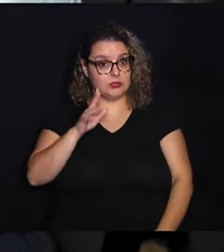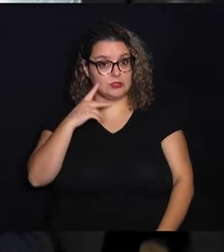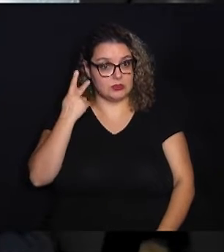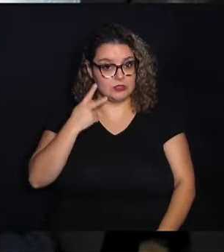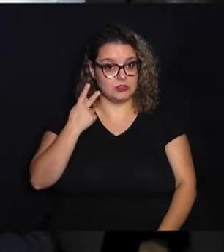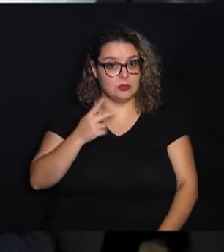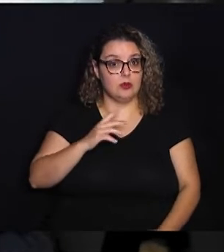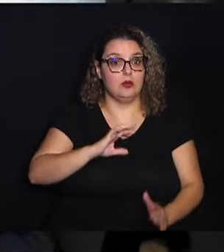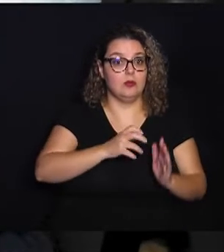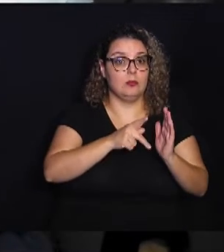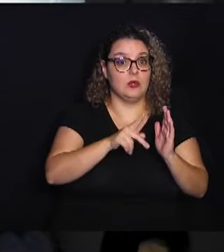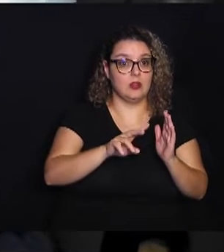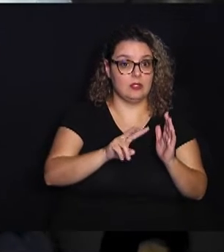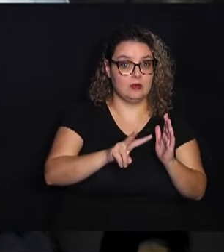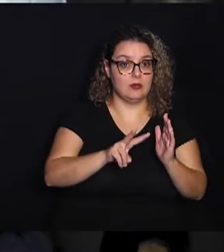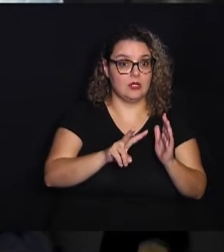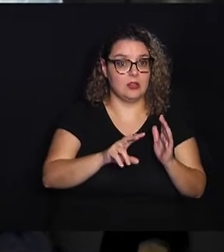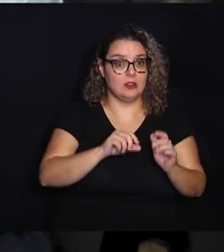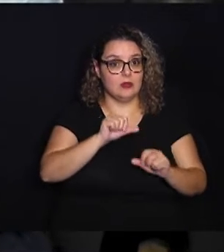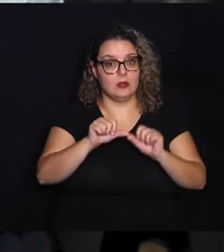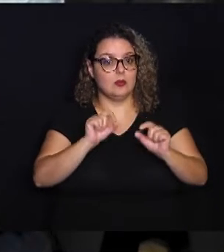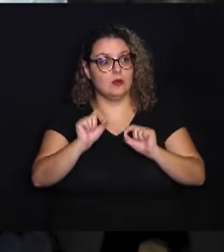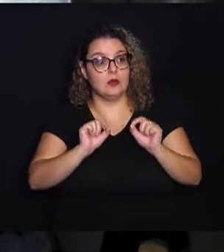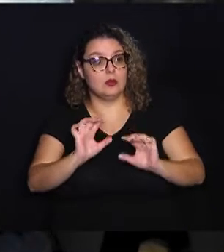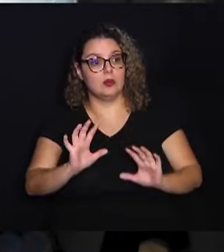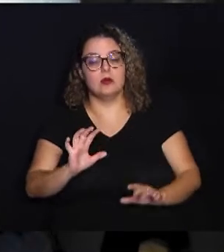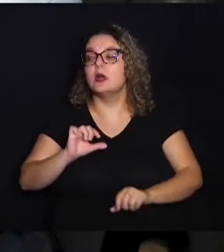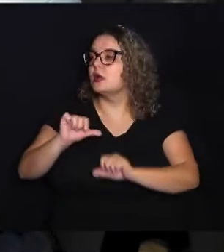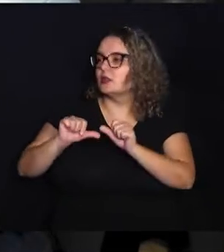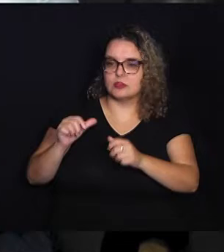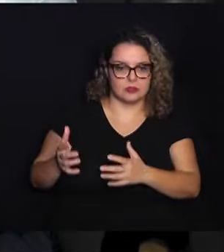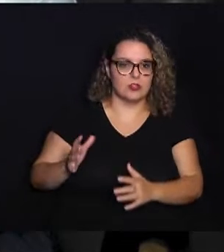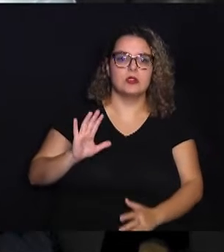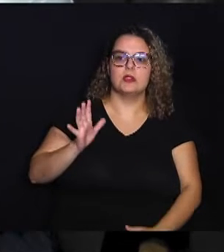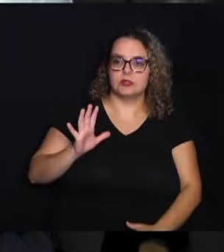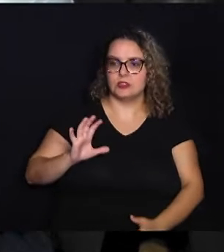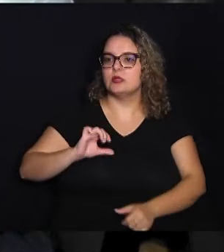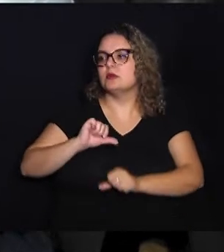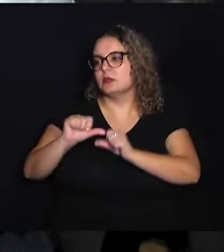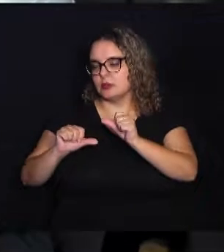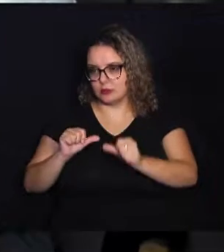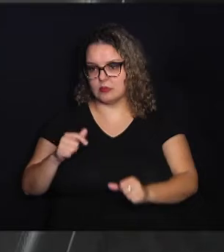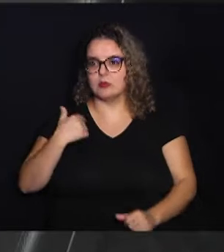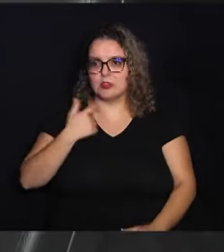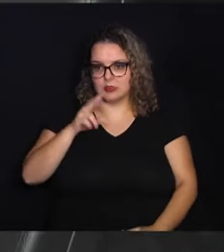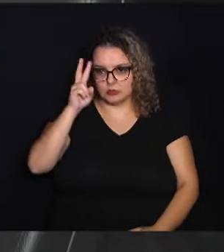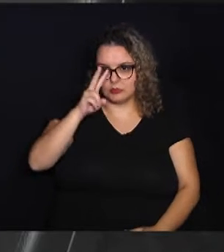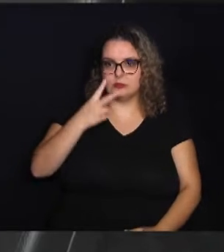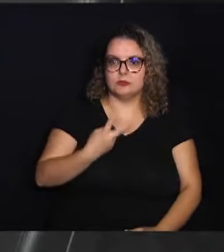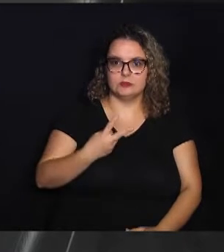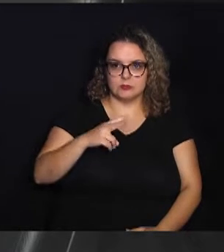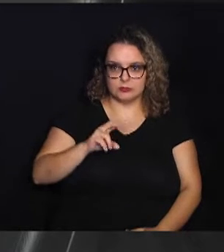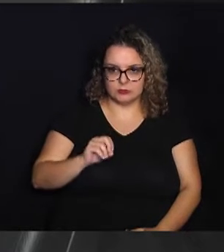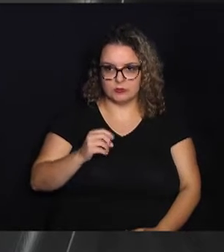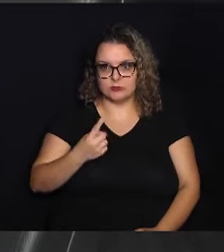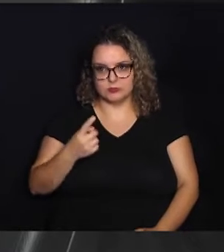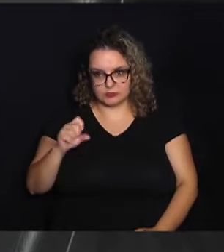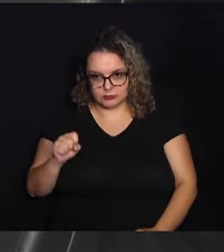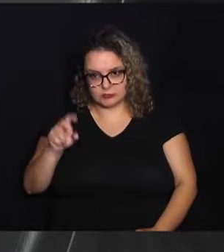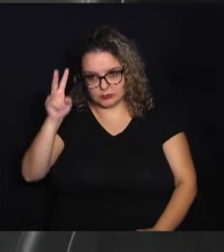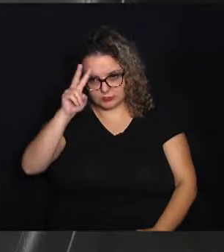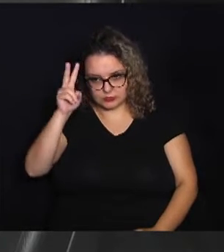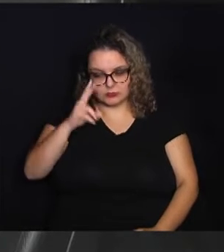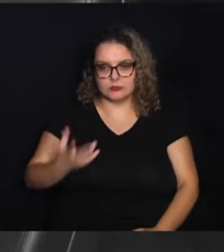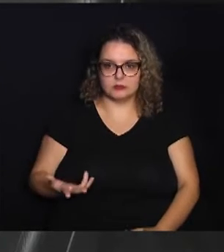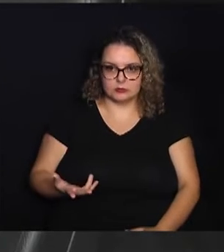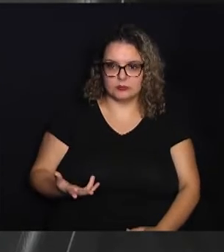pelo PV ou nesse período não, que aconteceu em termos partidários? Já teve uma mudança. Para a gente lembrar, 2018 foi a eleição do nosso